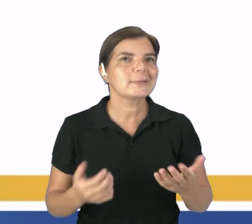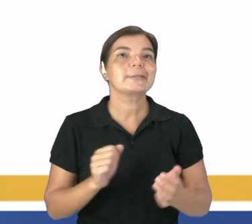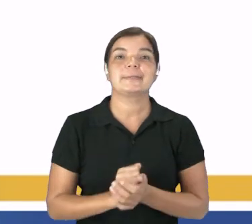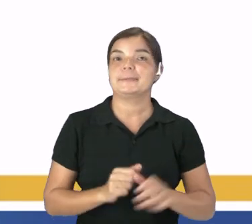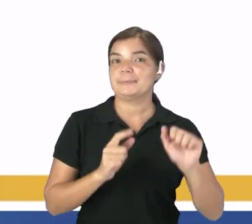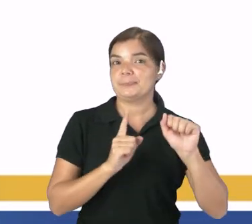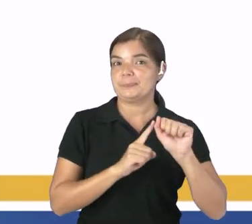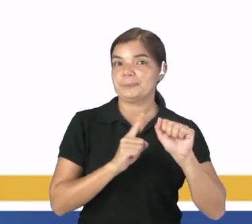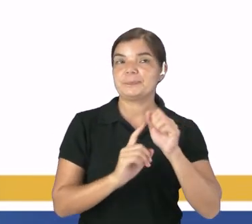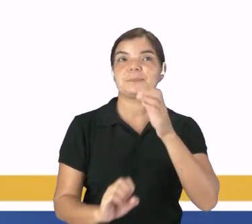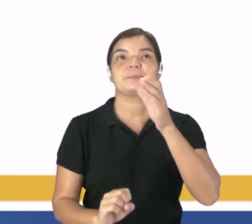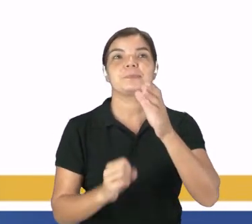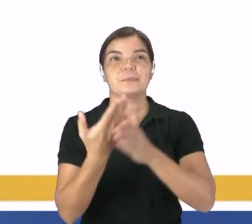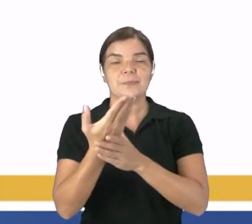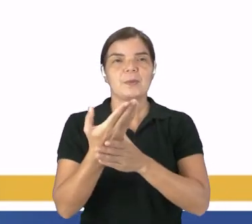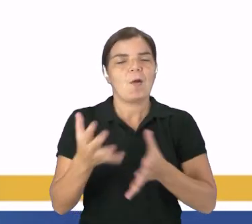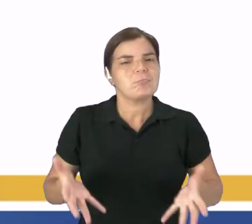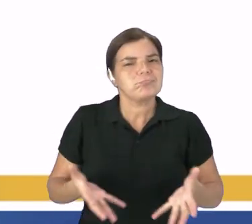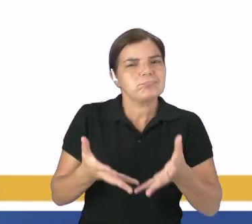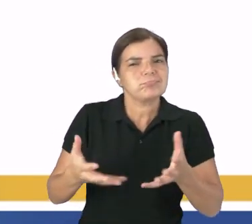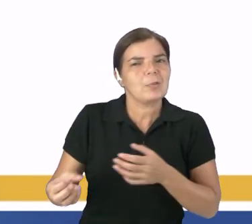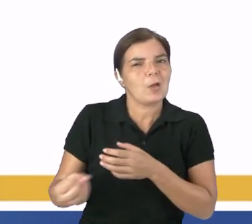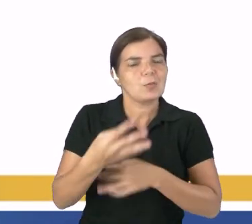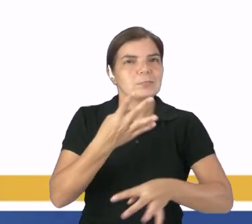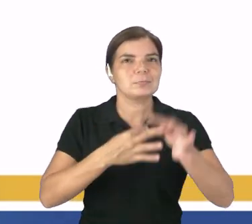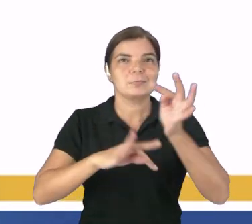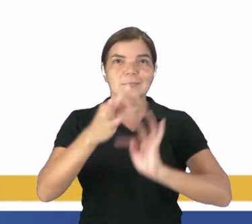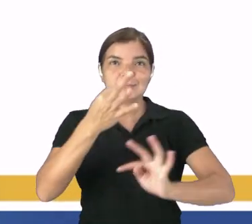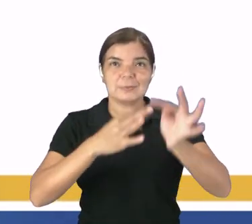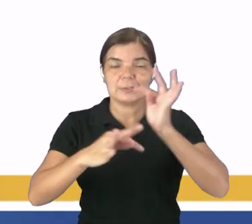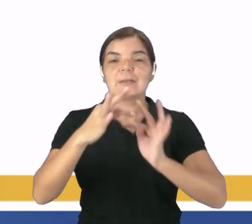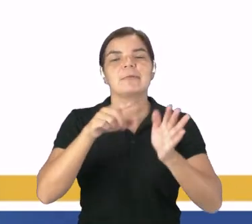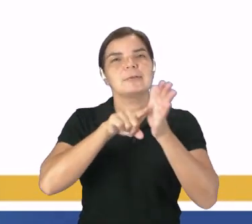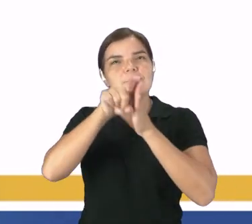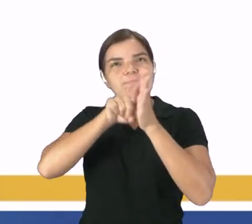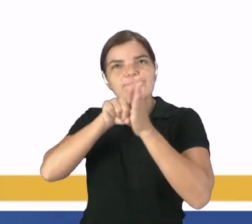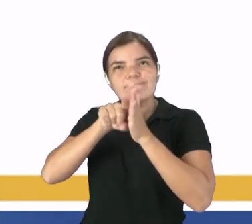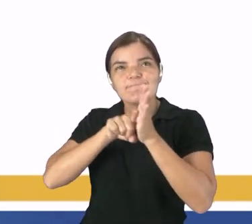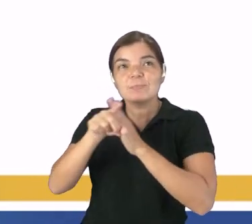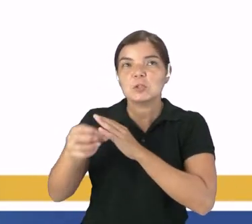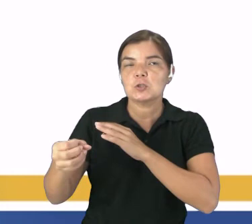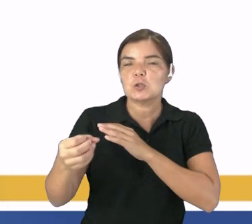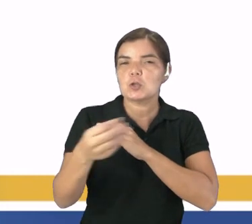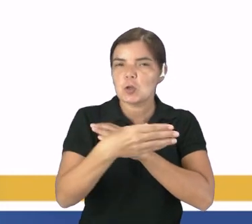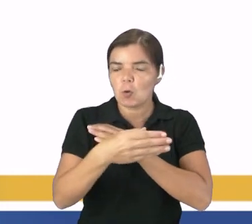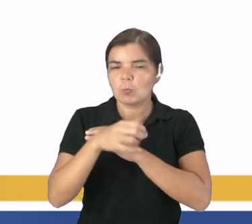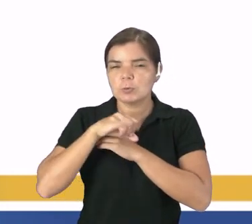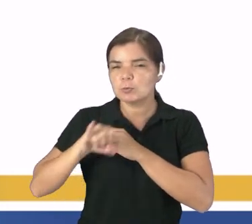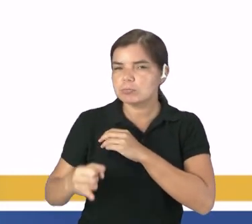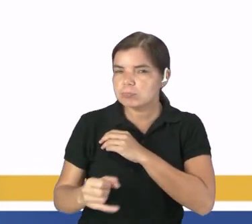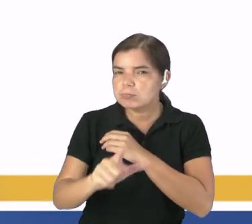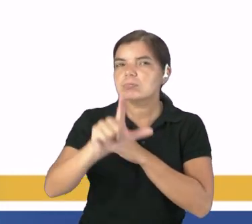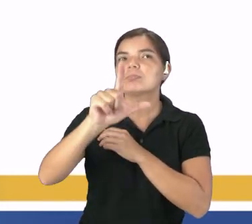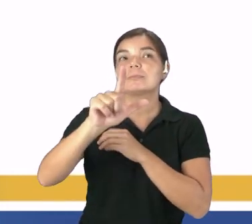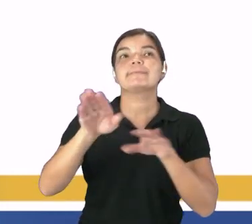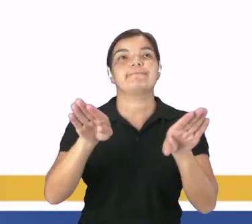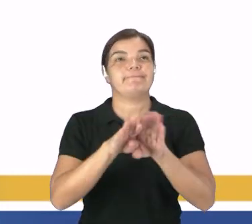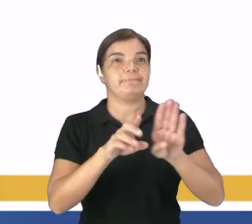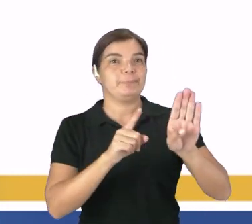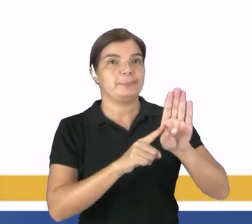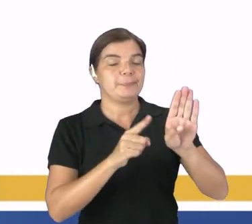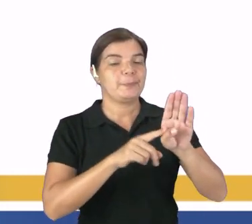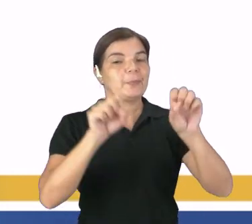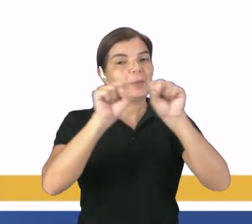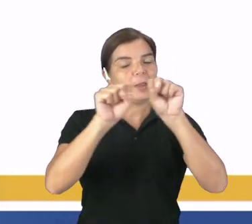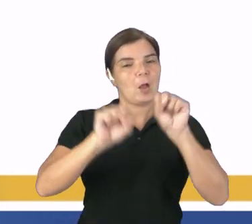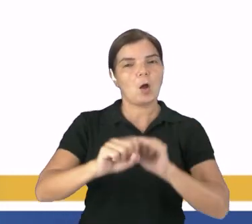quê? Alternativa A, ocorre o incentivo à inovação tecnológica através de pesquisa e novas formas de obtenção do